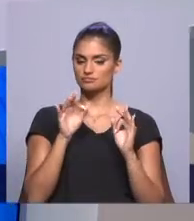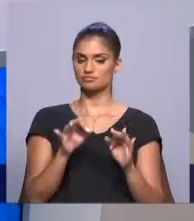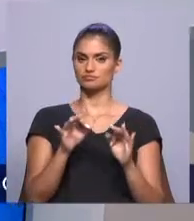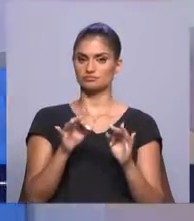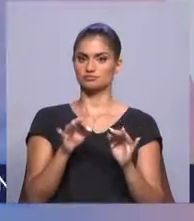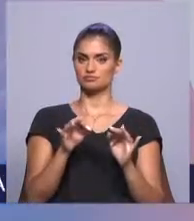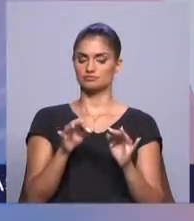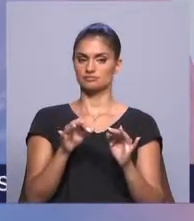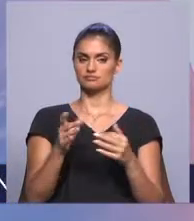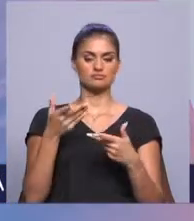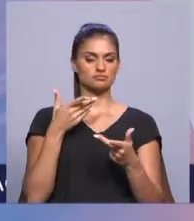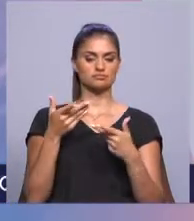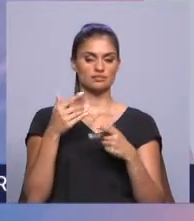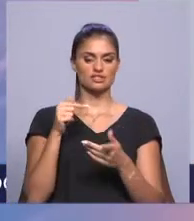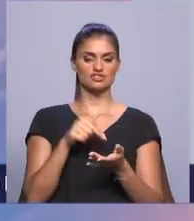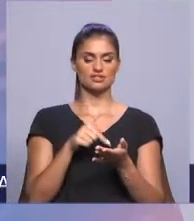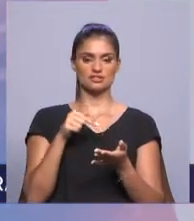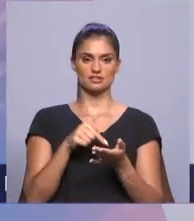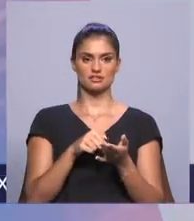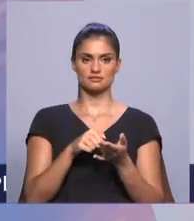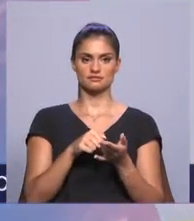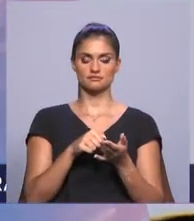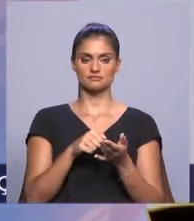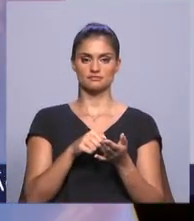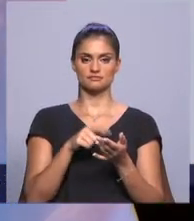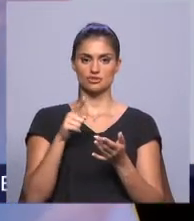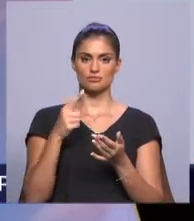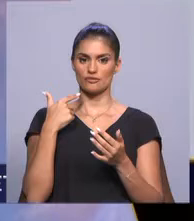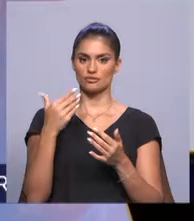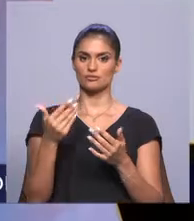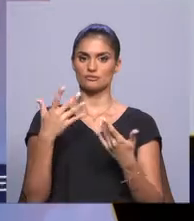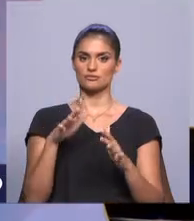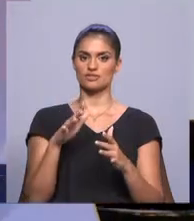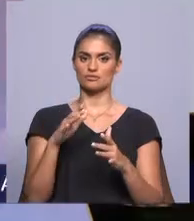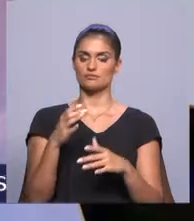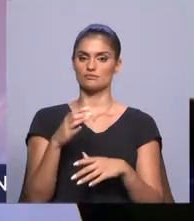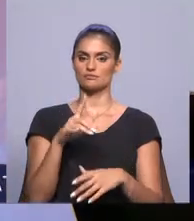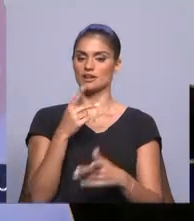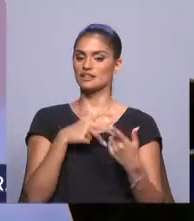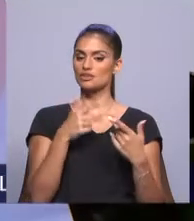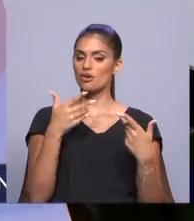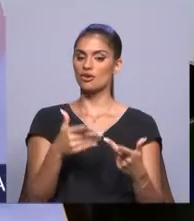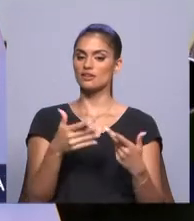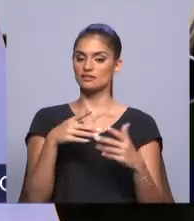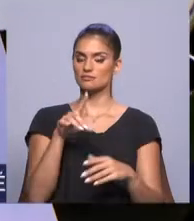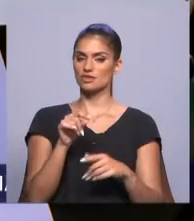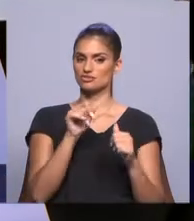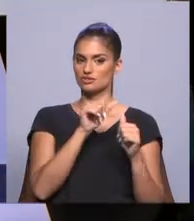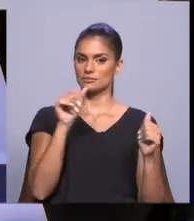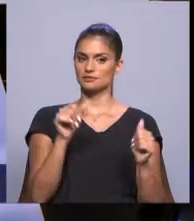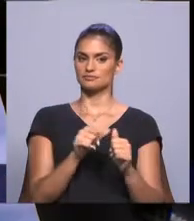àquilo que são as relações e a exigência laboral. Isto é passado no futuro, mas obviamente é uma crítica também ao presente e ao próprio